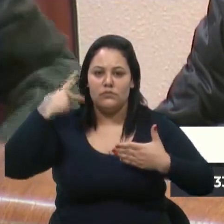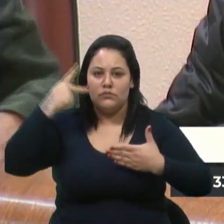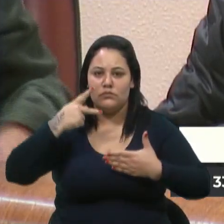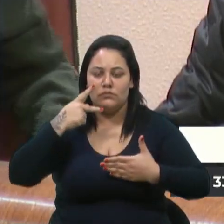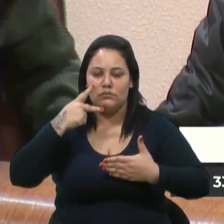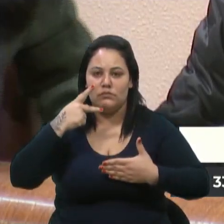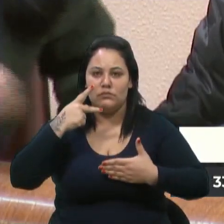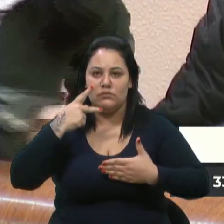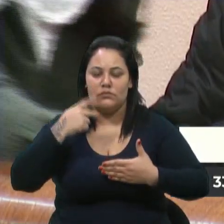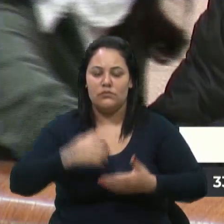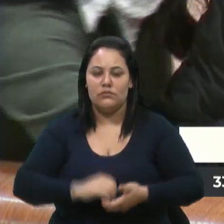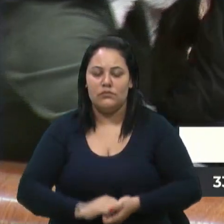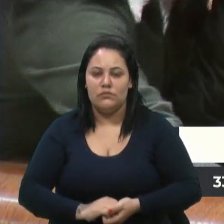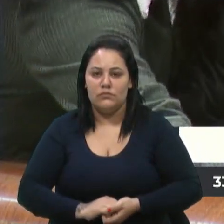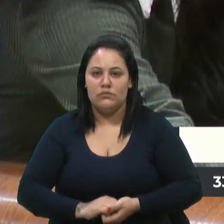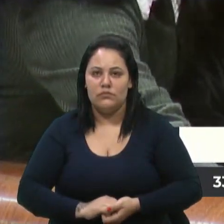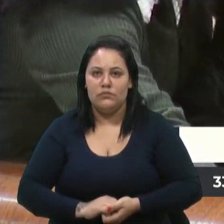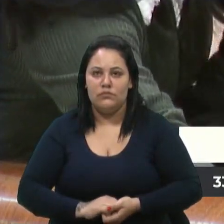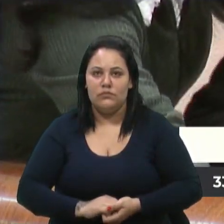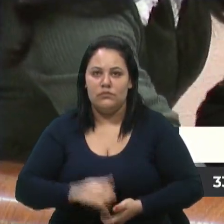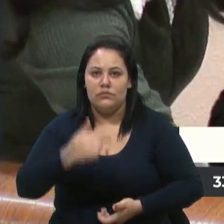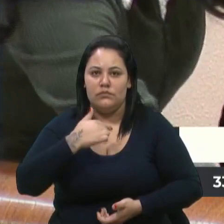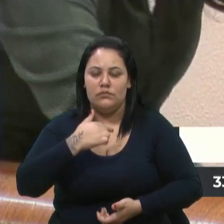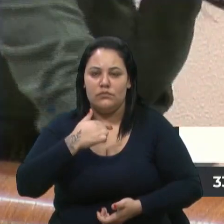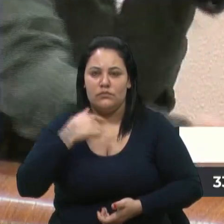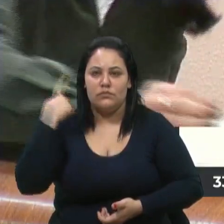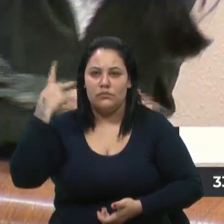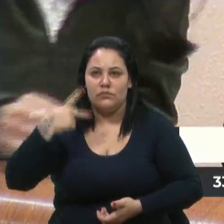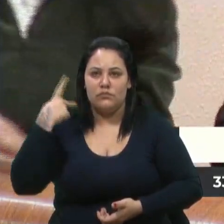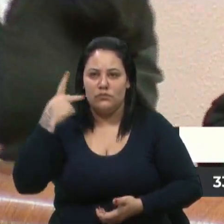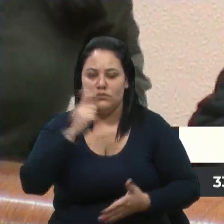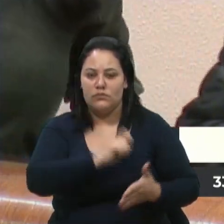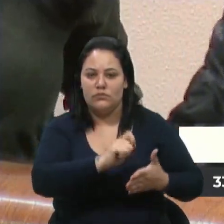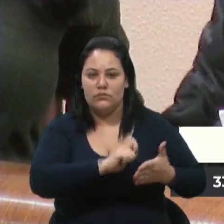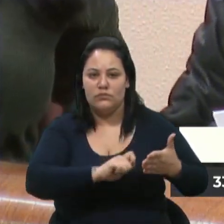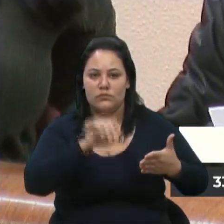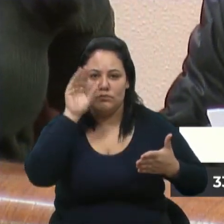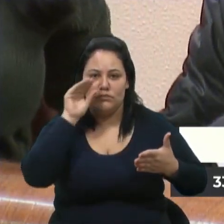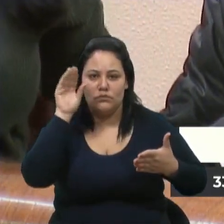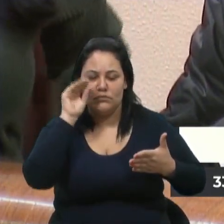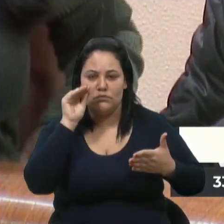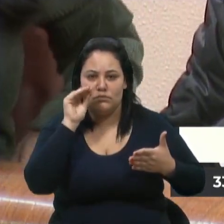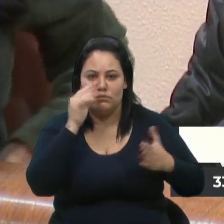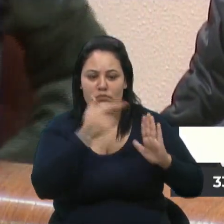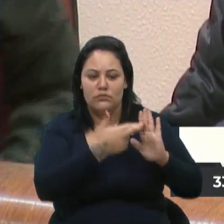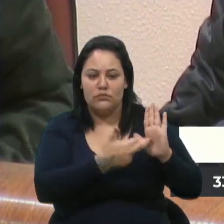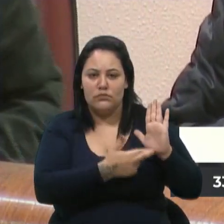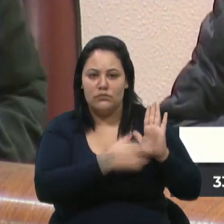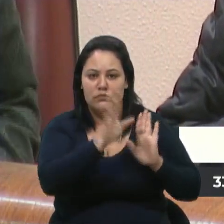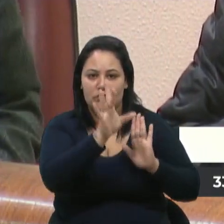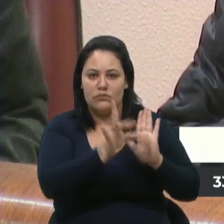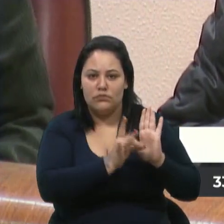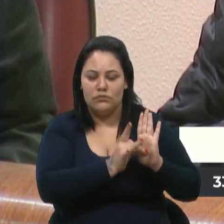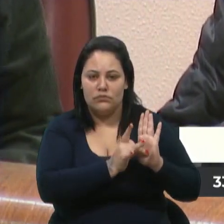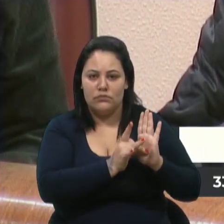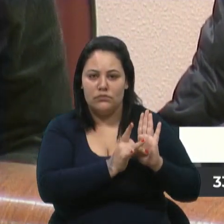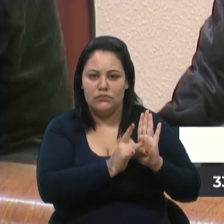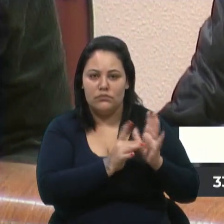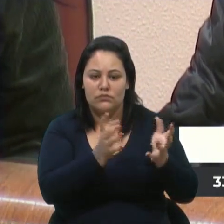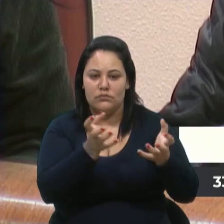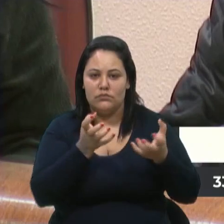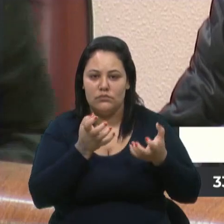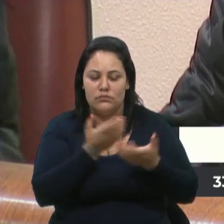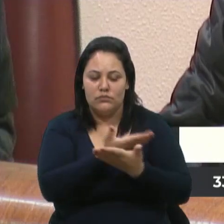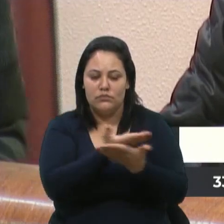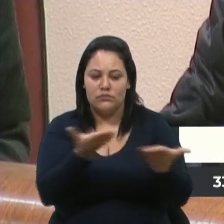senhores vereadores, o vereador que o presente subscreve, observadas as disposições regimentais, requer o espaço da